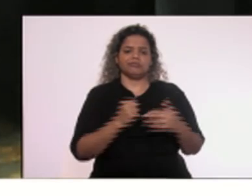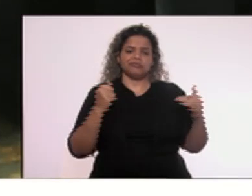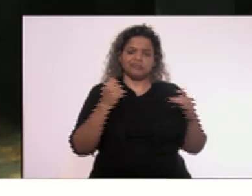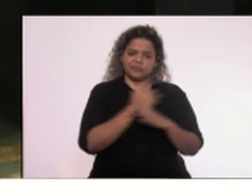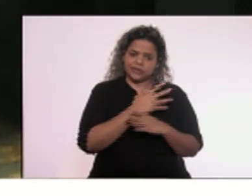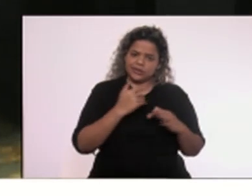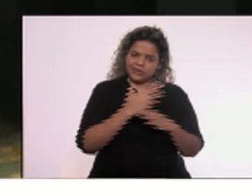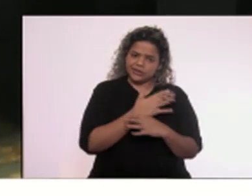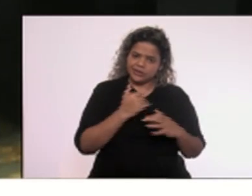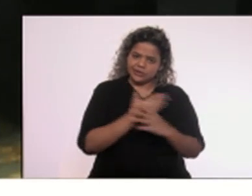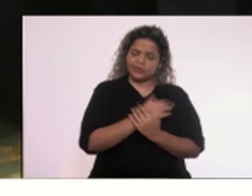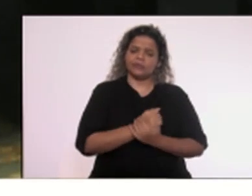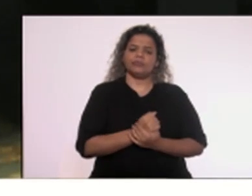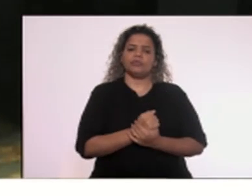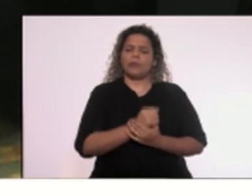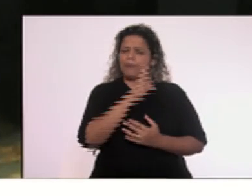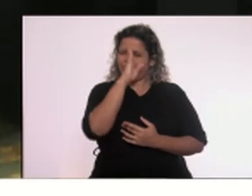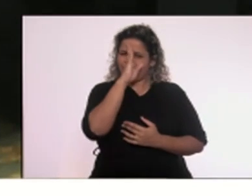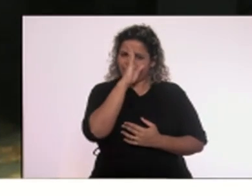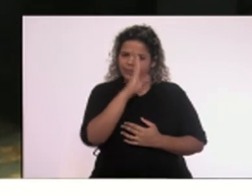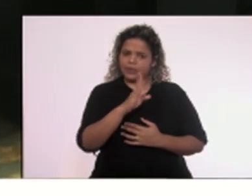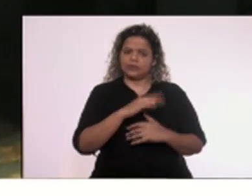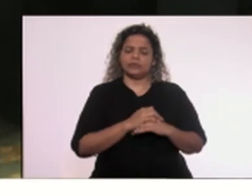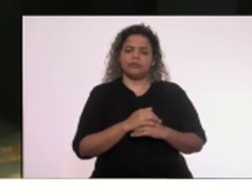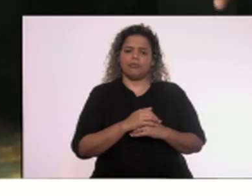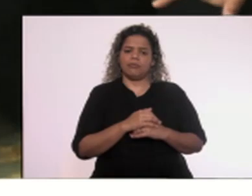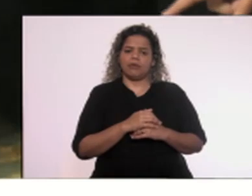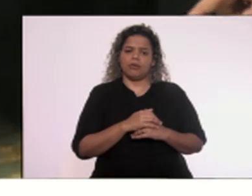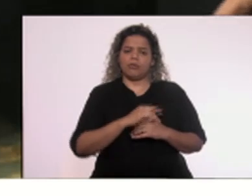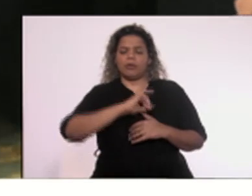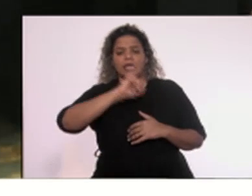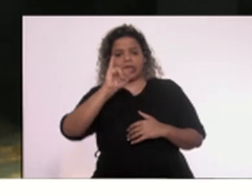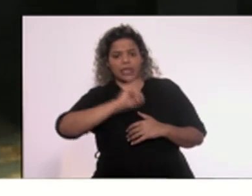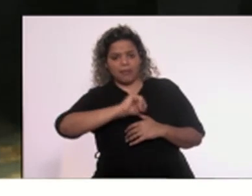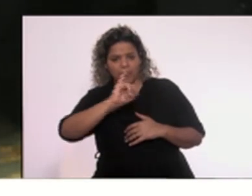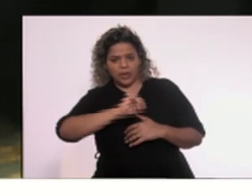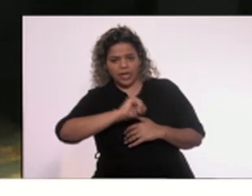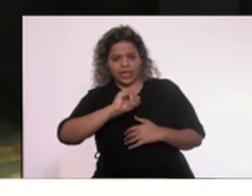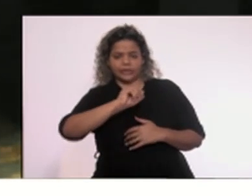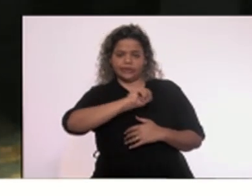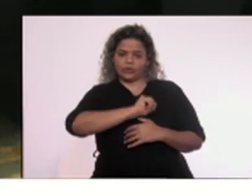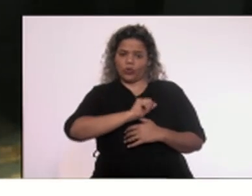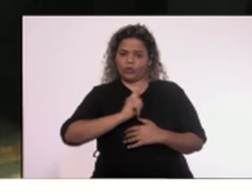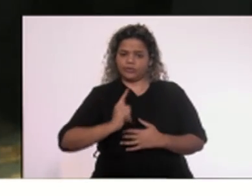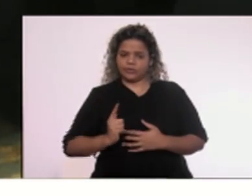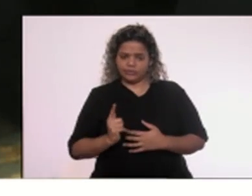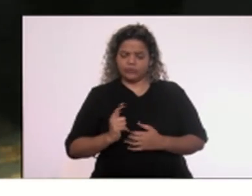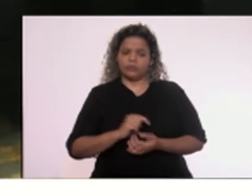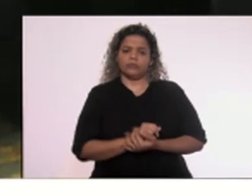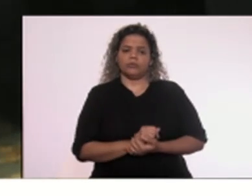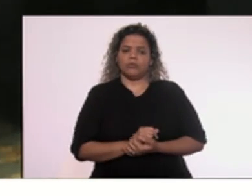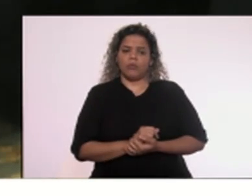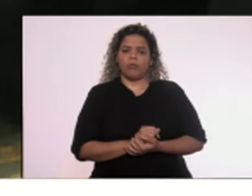os municípios, principalmente, mas não só, de Itaboraí e São Gonçalo, com os